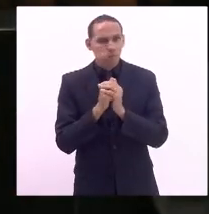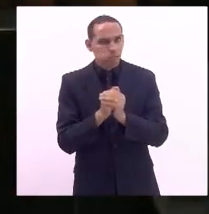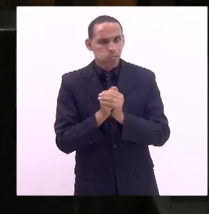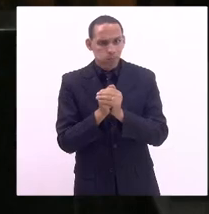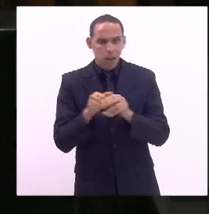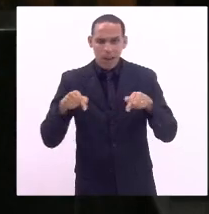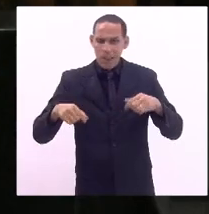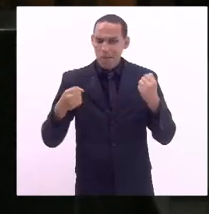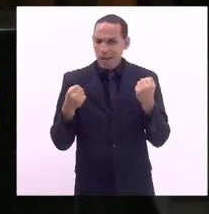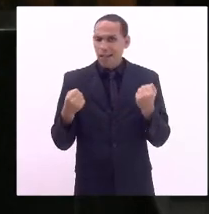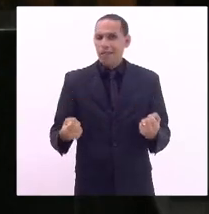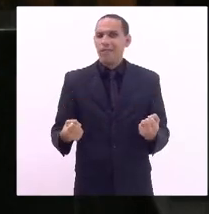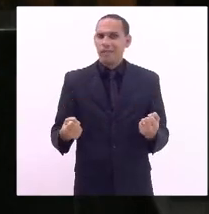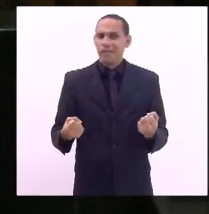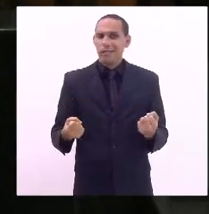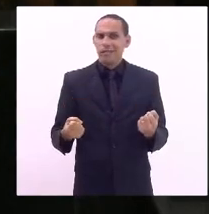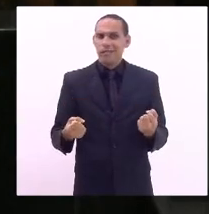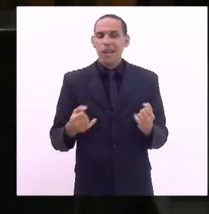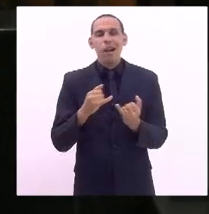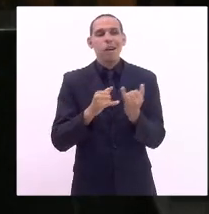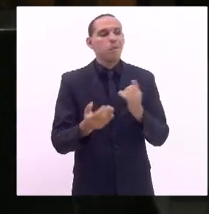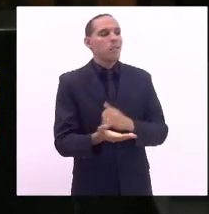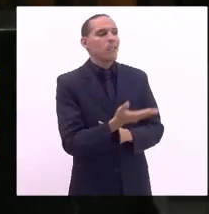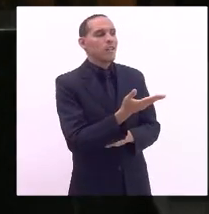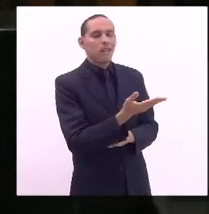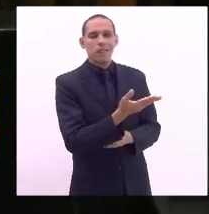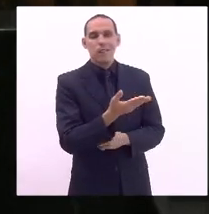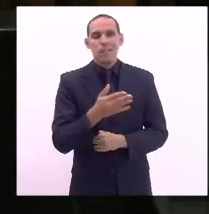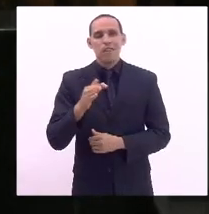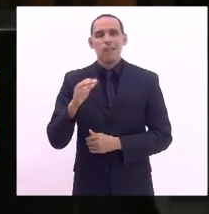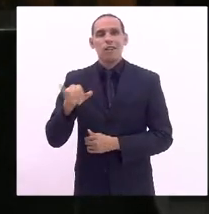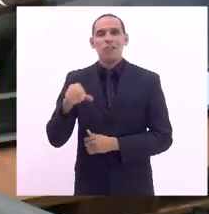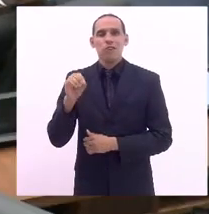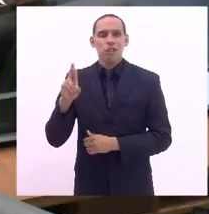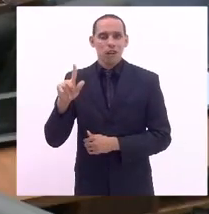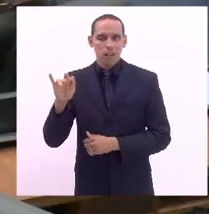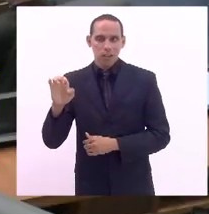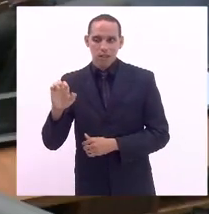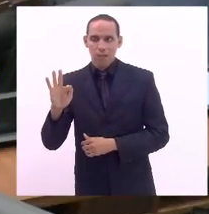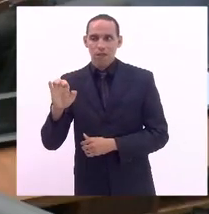está pesado, e dar a parte para o deputado Jorge Felipe Neto.